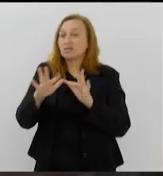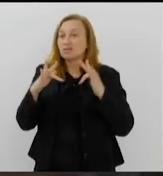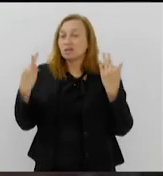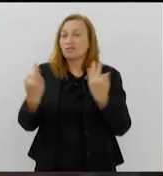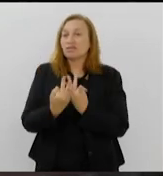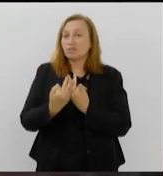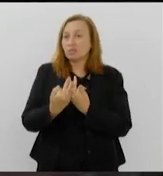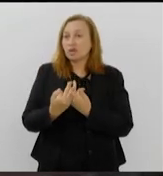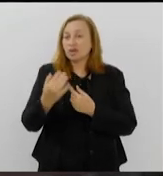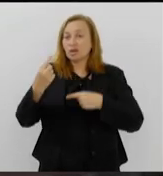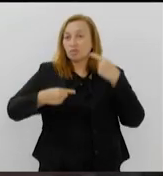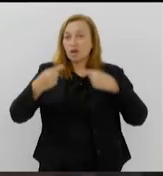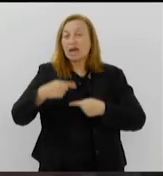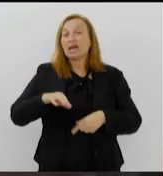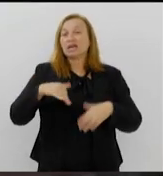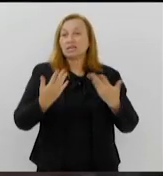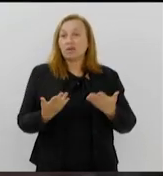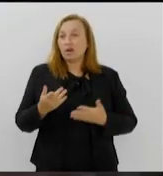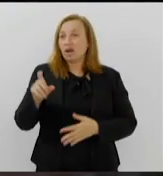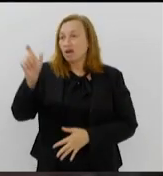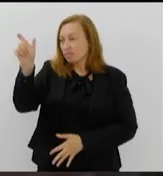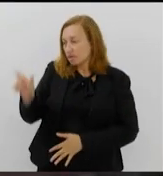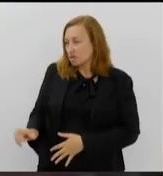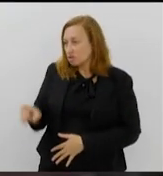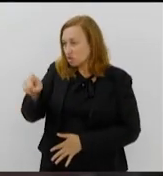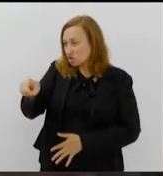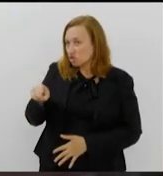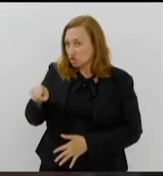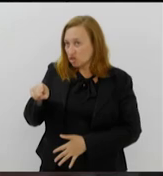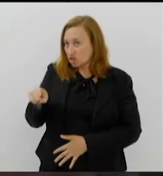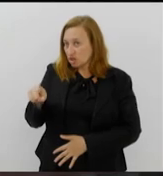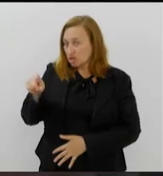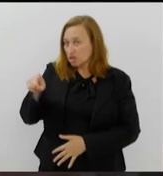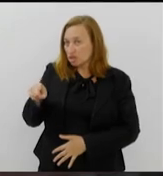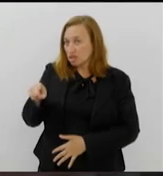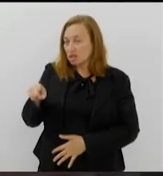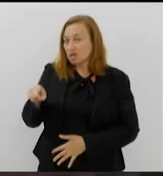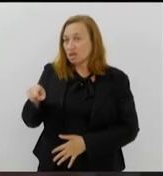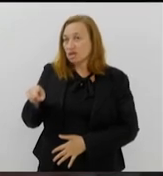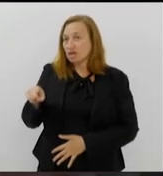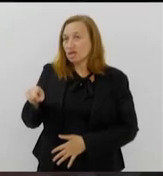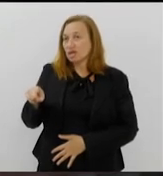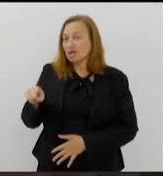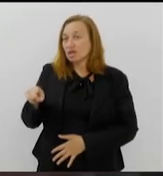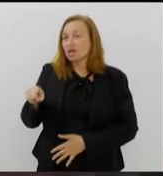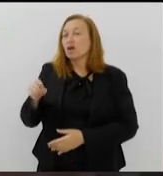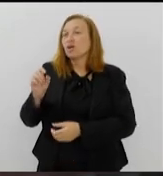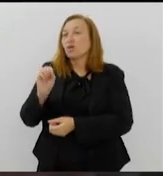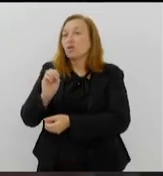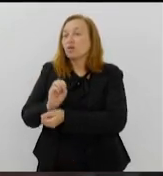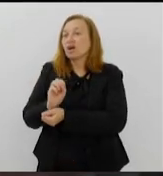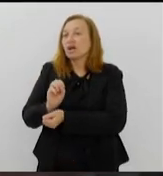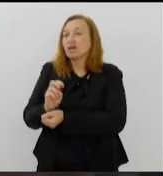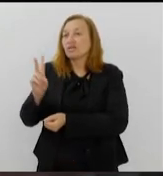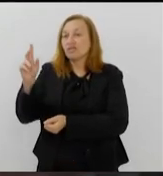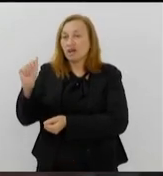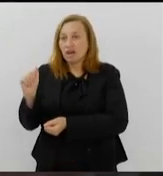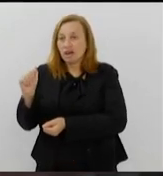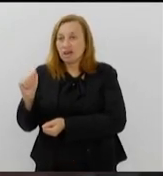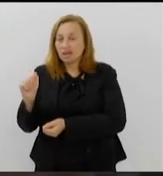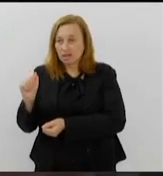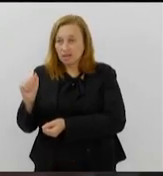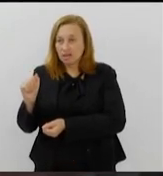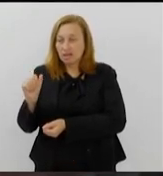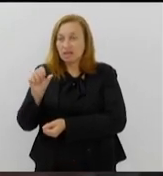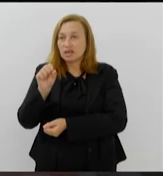a pessoa X faz uma reserva de vaga tanto no SISREG quanto no SER, que é o Sistema Estadual